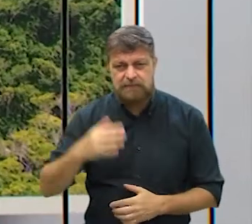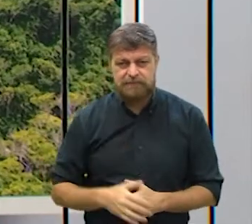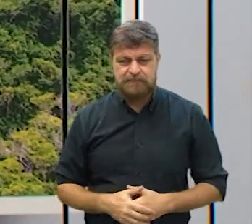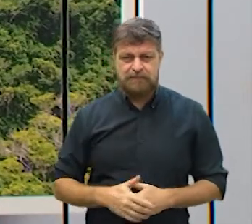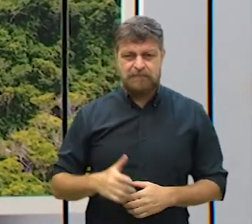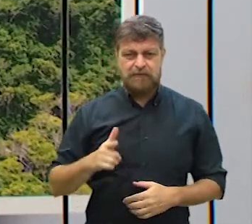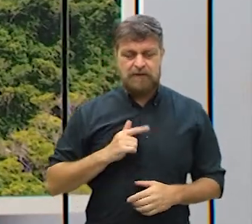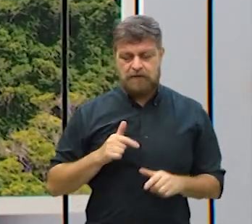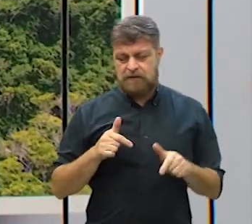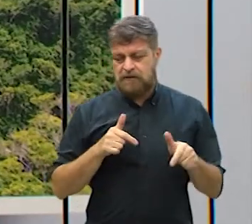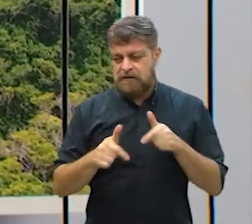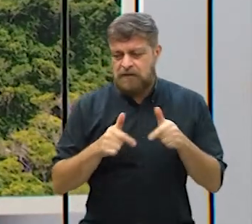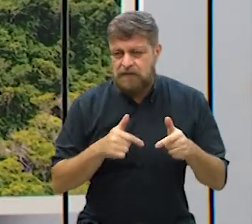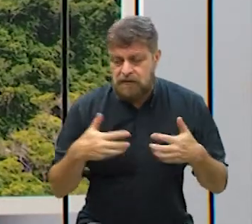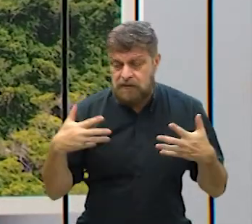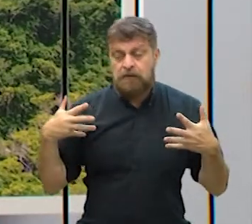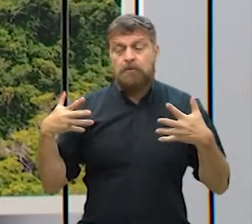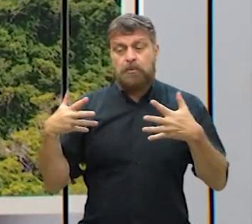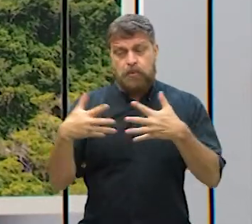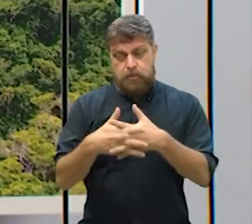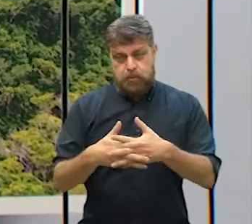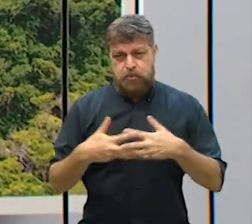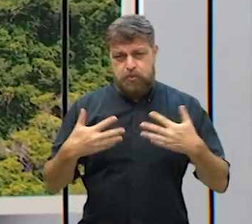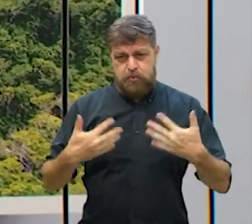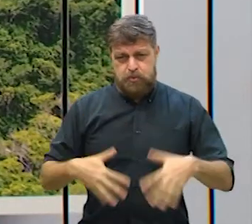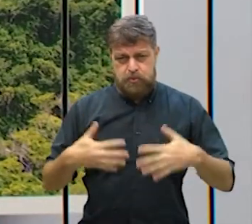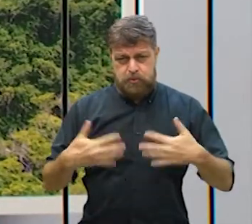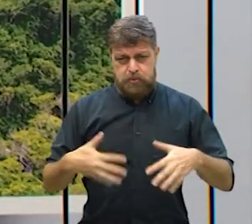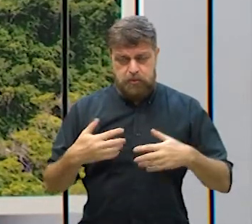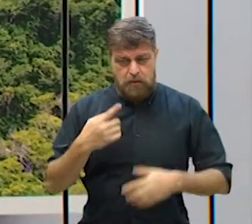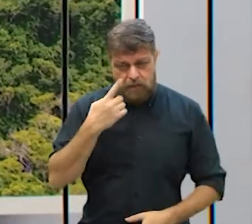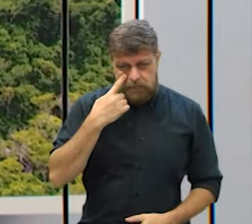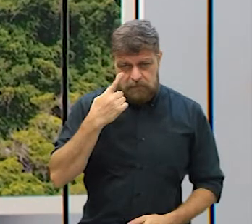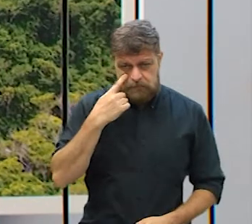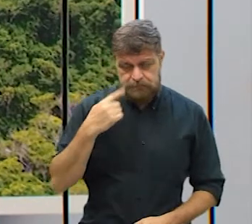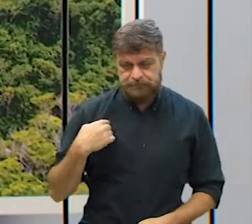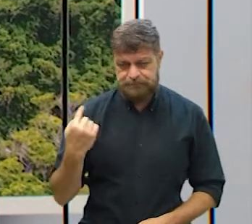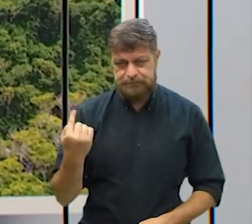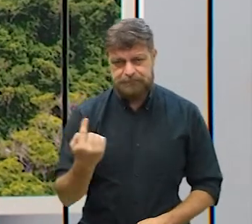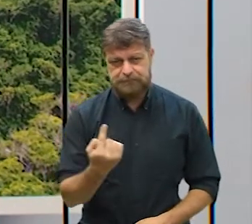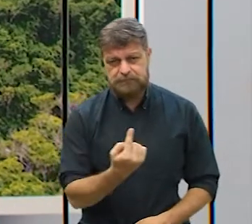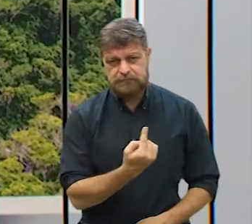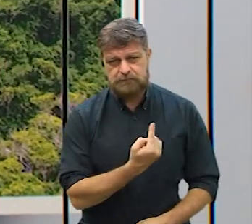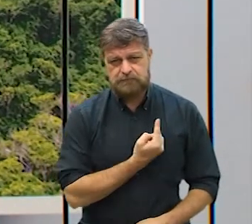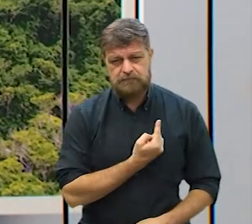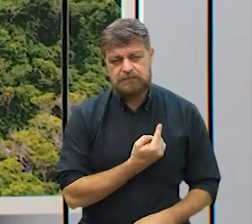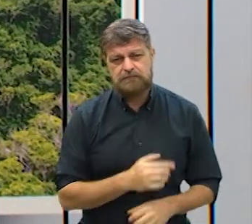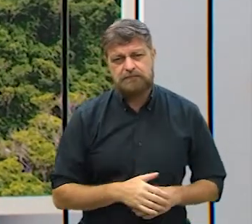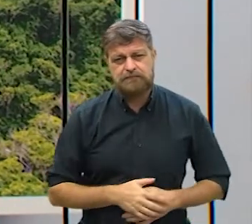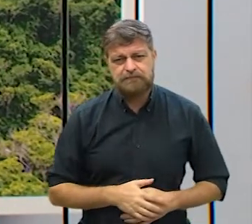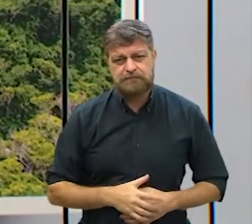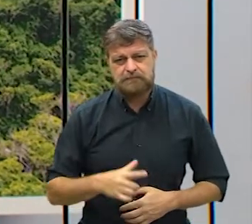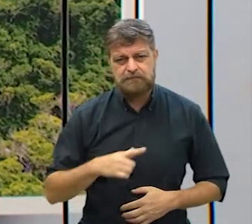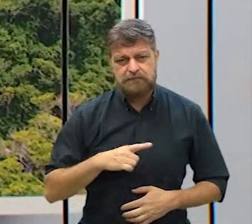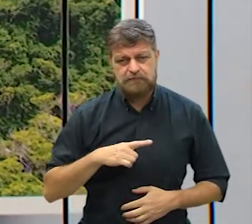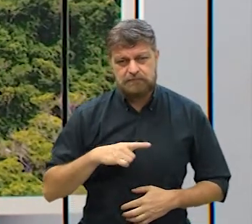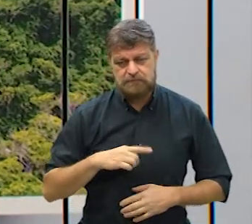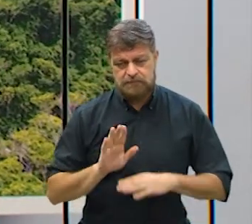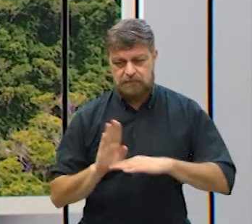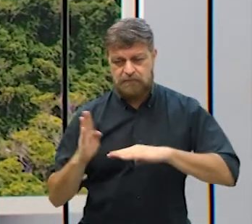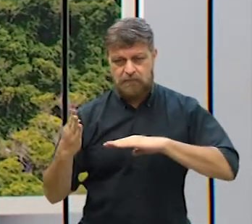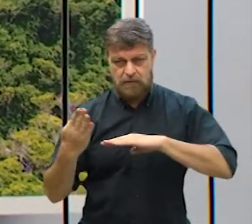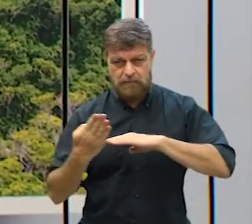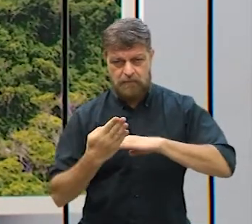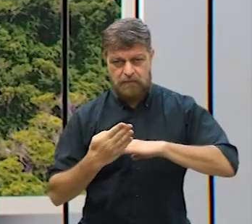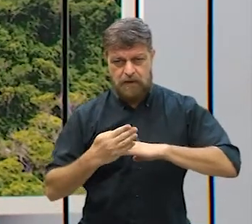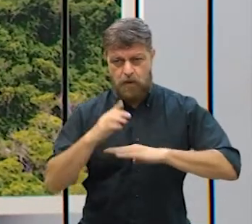trabalho complexo que eles fazem, para você ver como é complexo. Nós estamos com o Jardim Novo